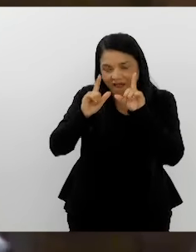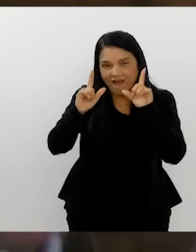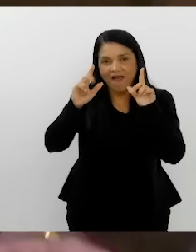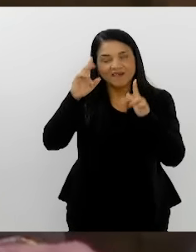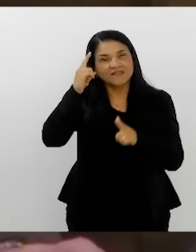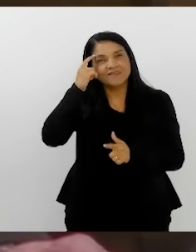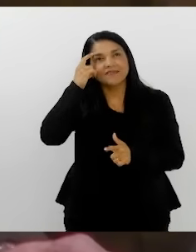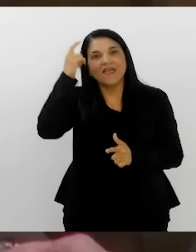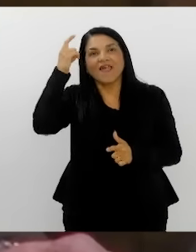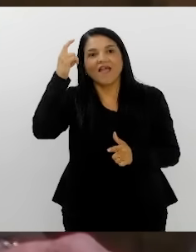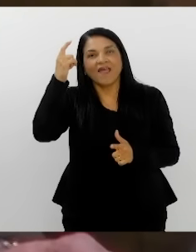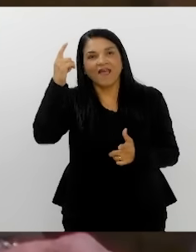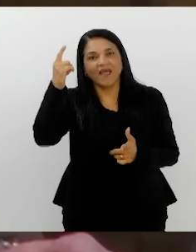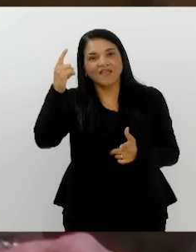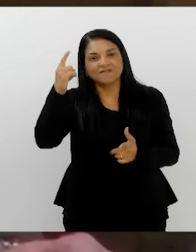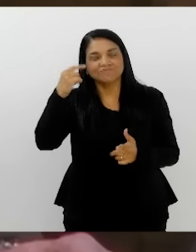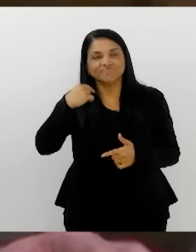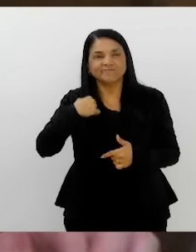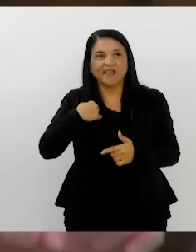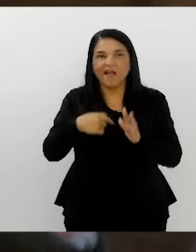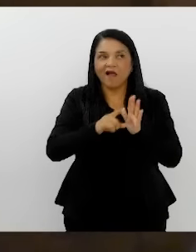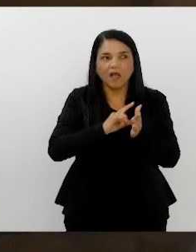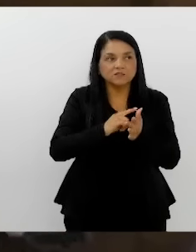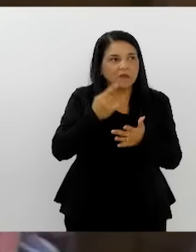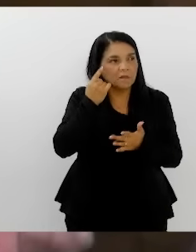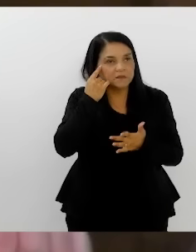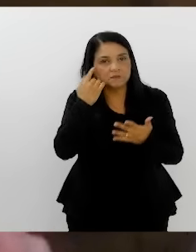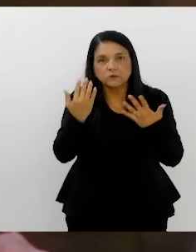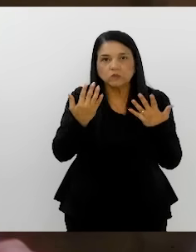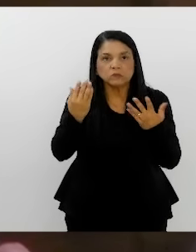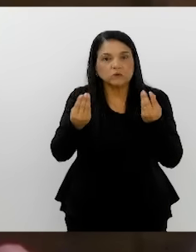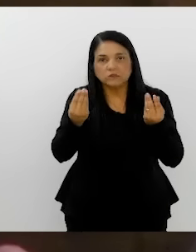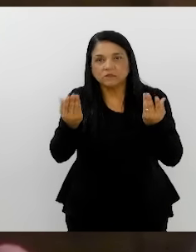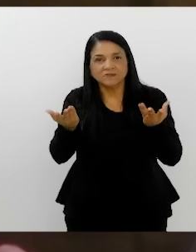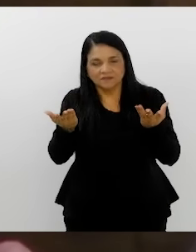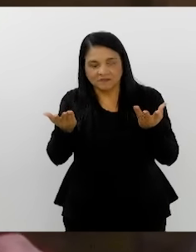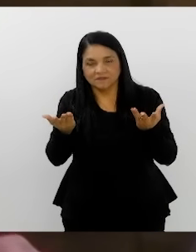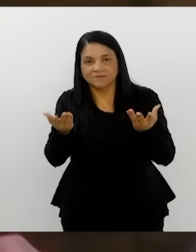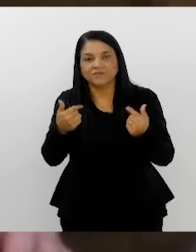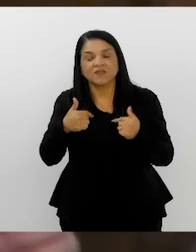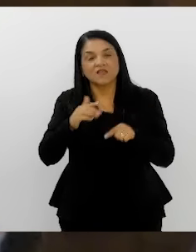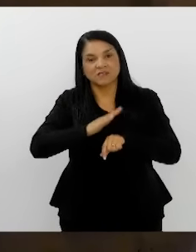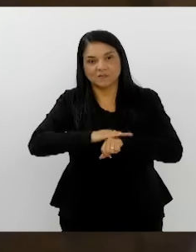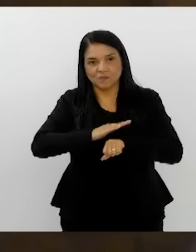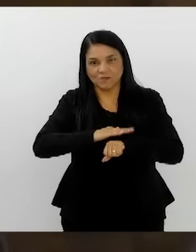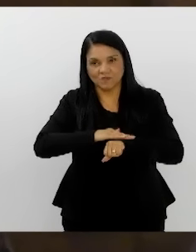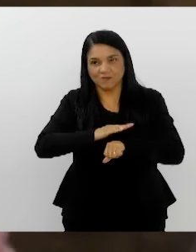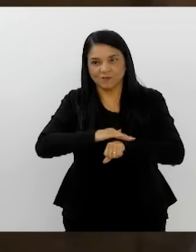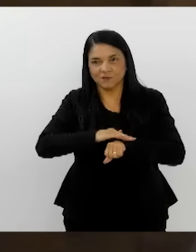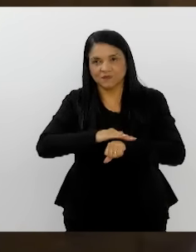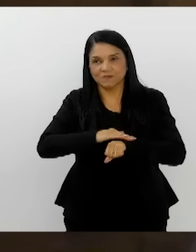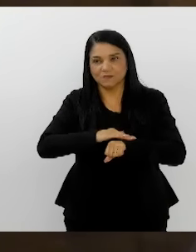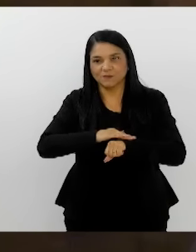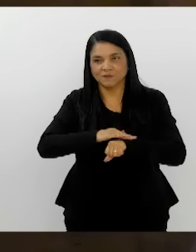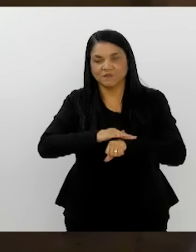que nada mais conseguiríamos fazer. Então, eu quero aqui neste momento dar esse